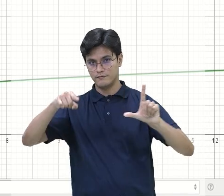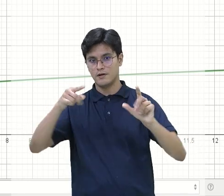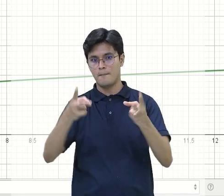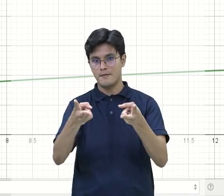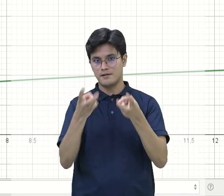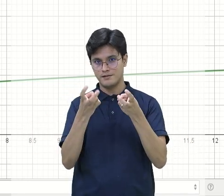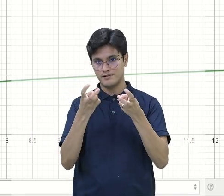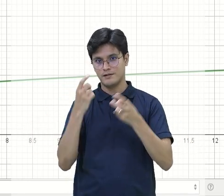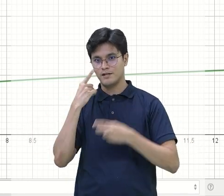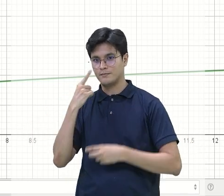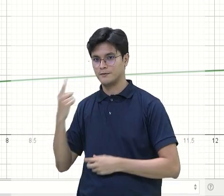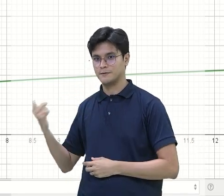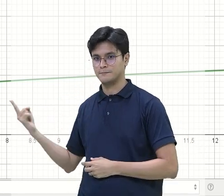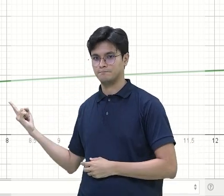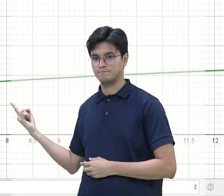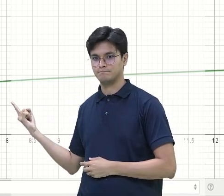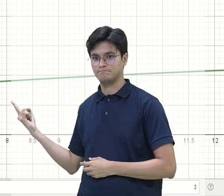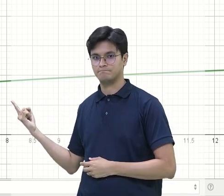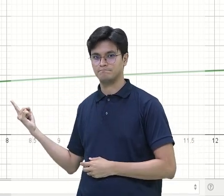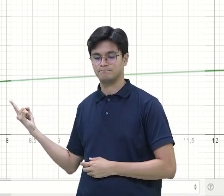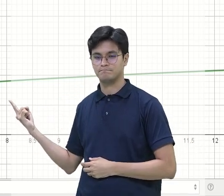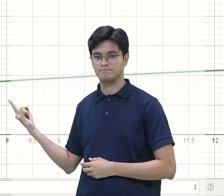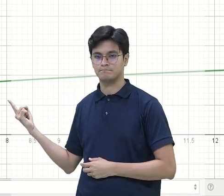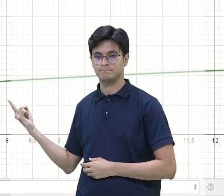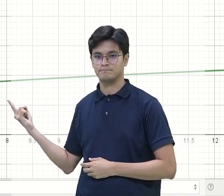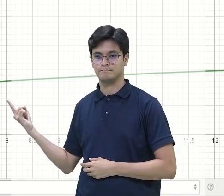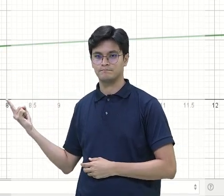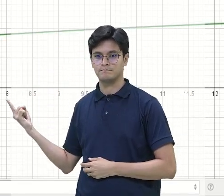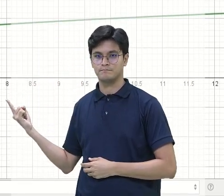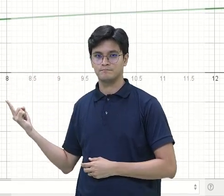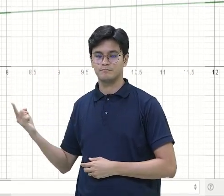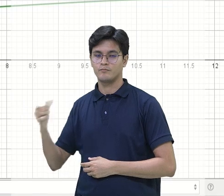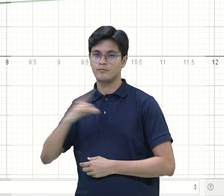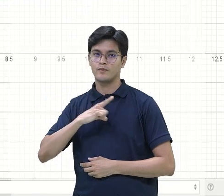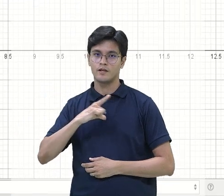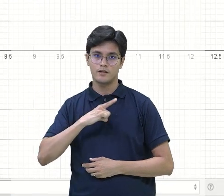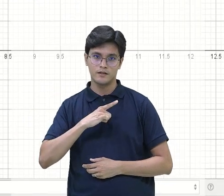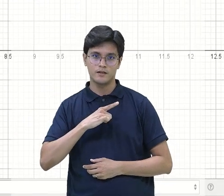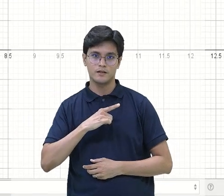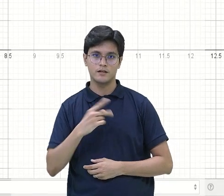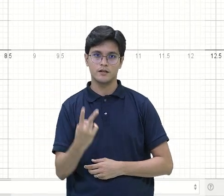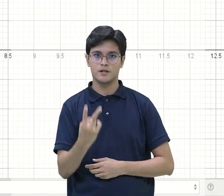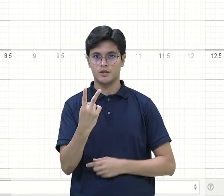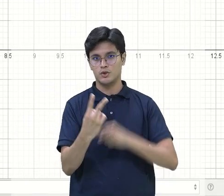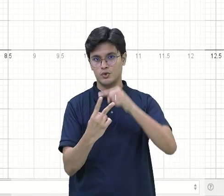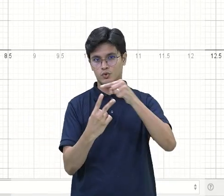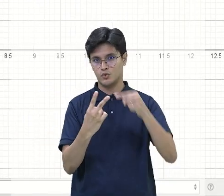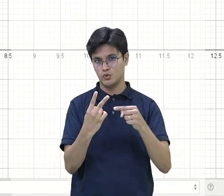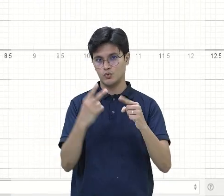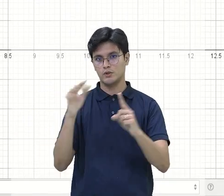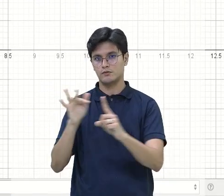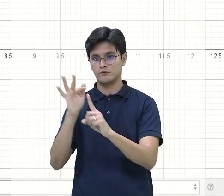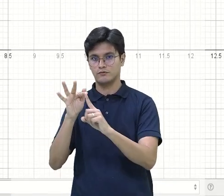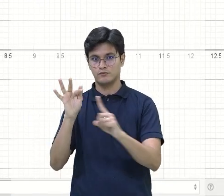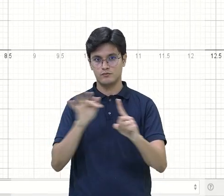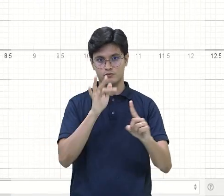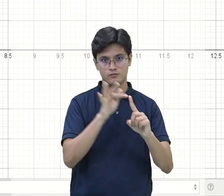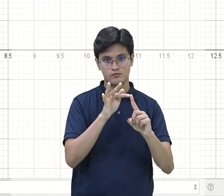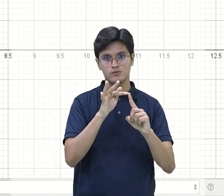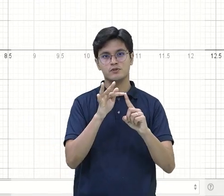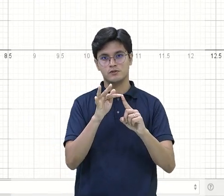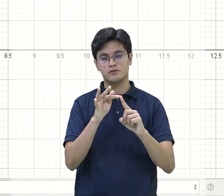Observem o que a gente tem aqui novamente. Temos as duas funções em sentidos